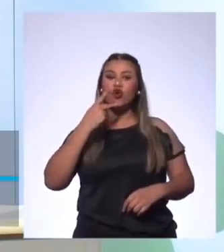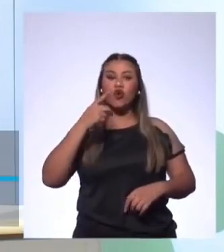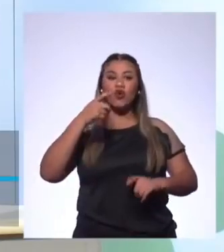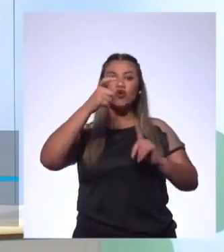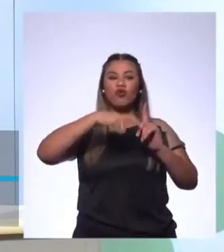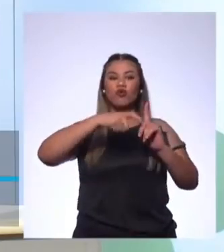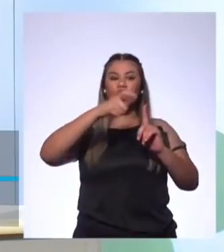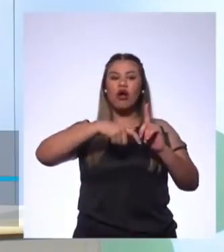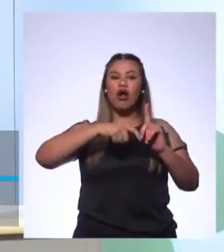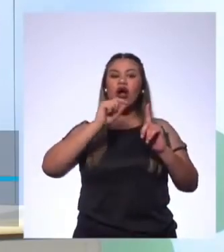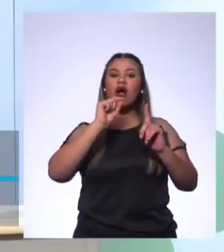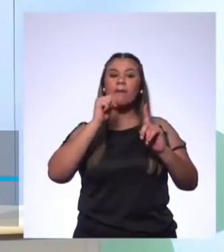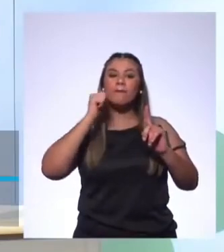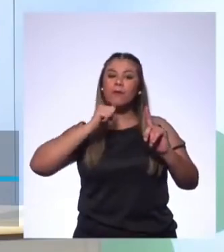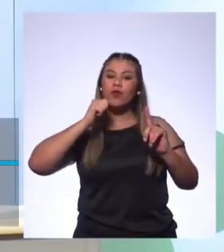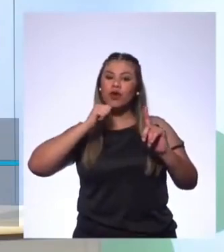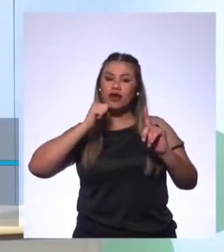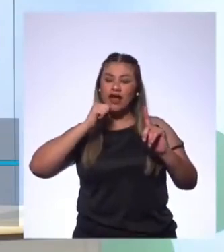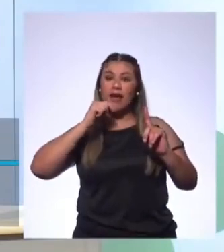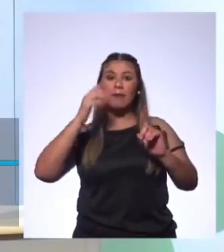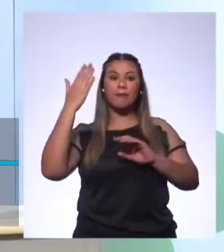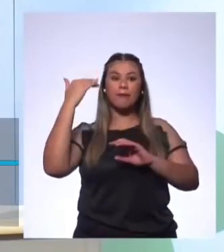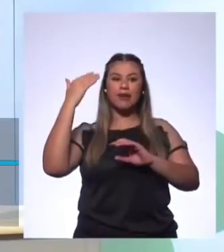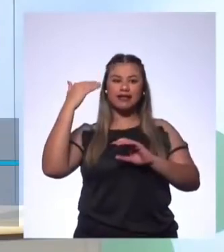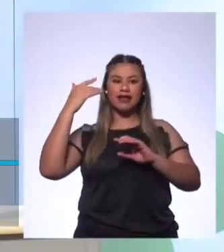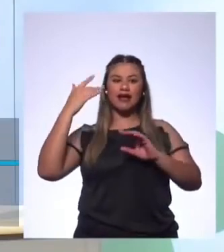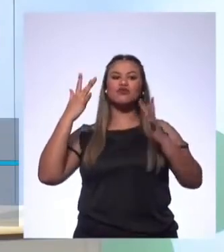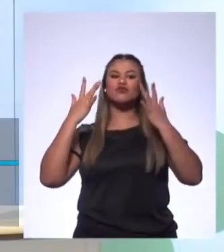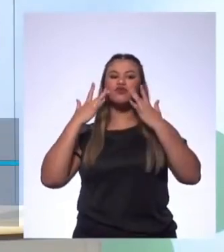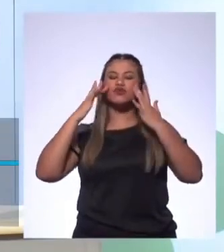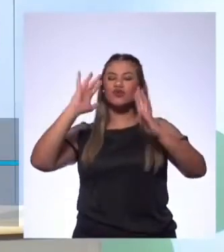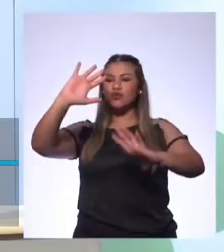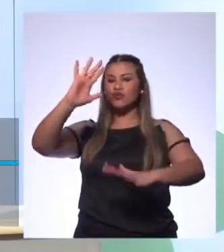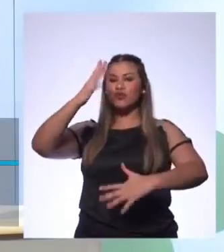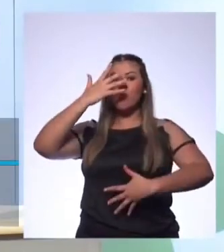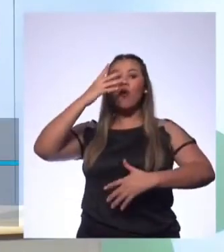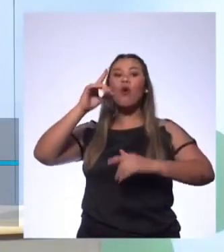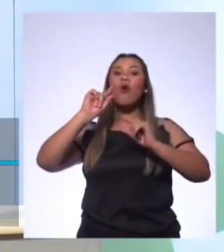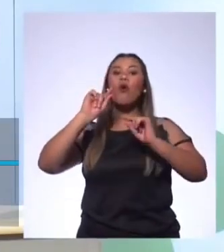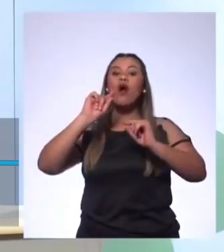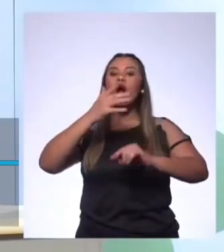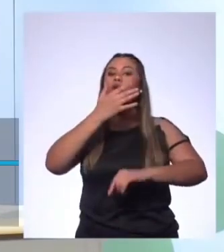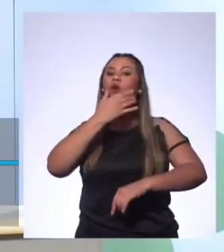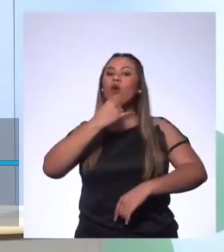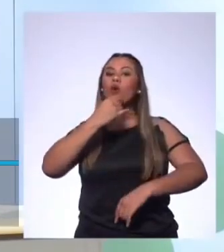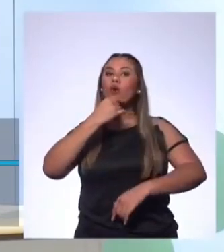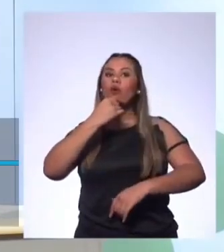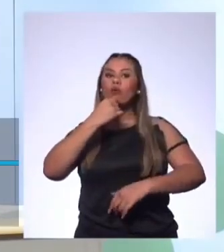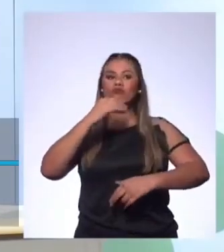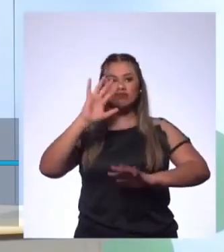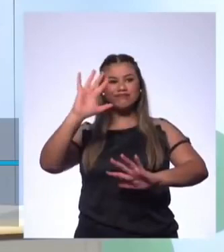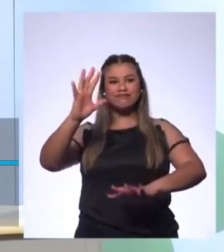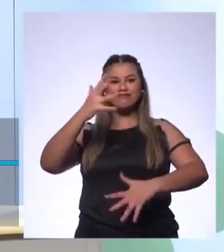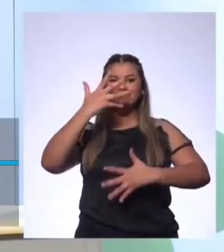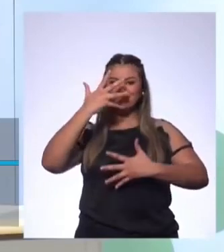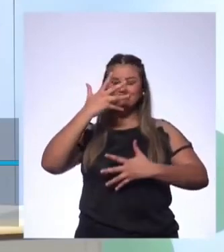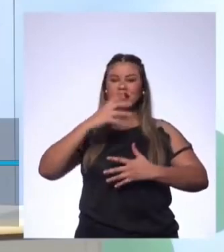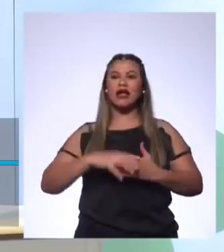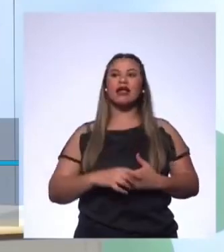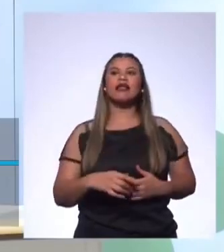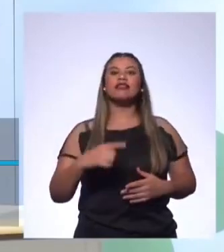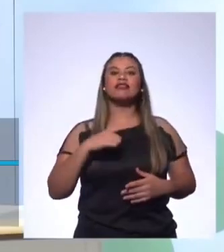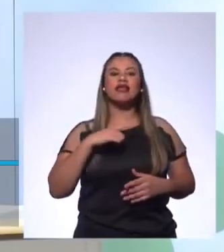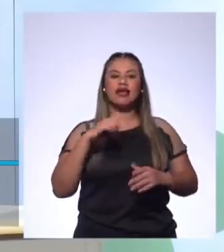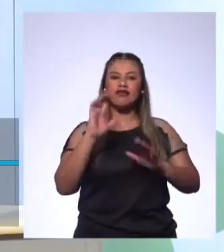eram representados por homens, né? Que tem até aquele filme Shakespeare Apaixonado, que tem uma atriz que se passa